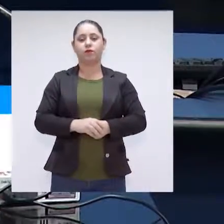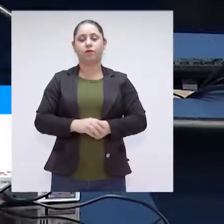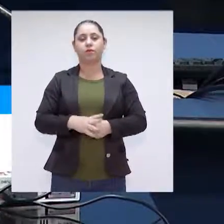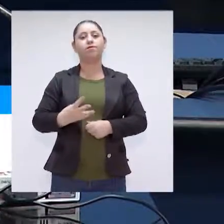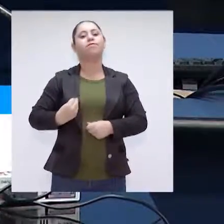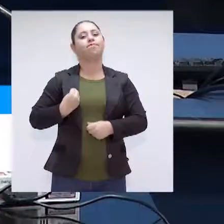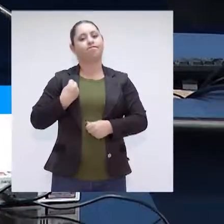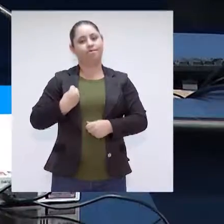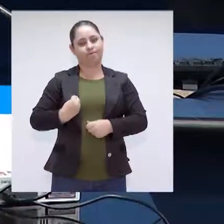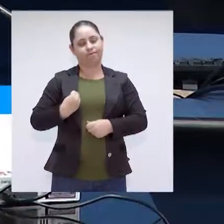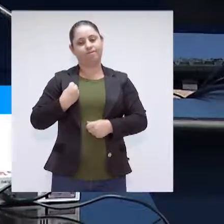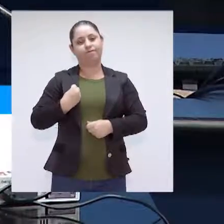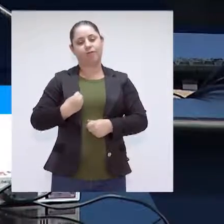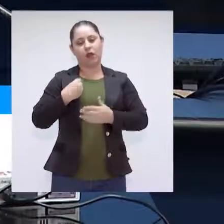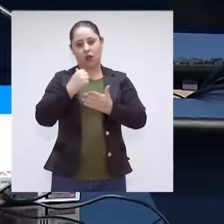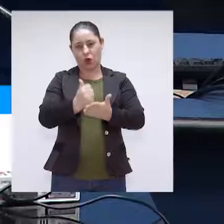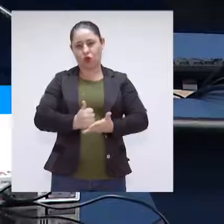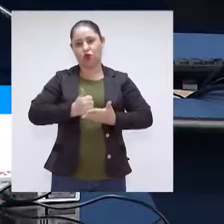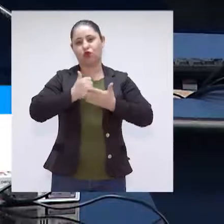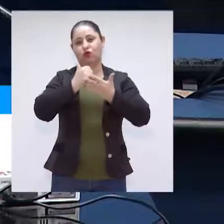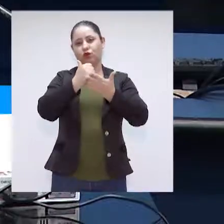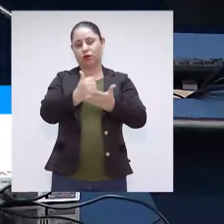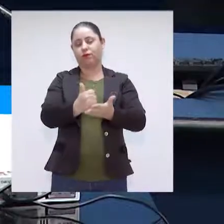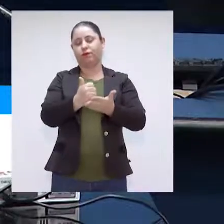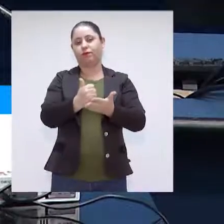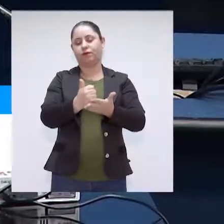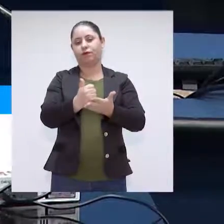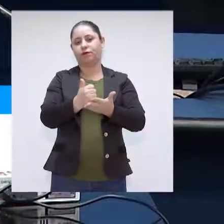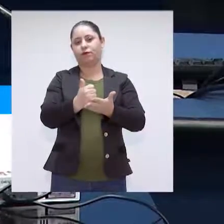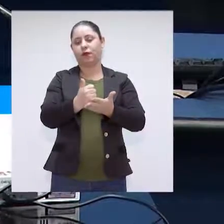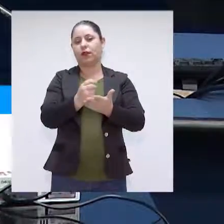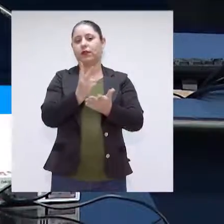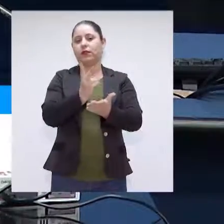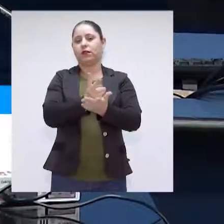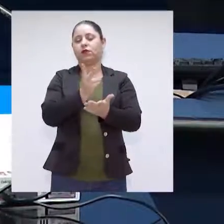professores. Participa e contribui